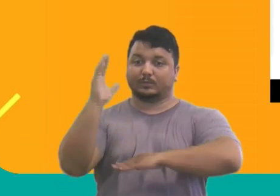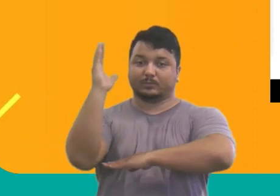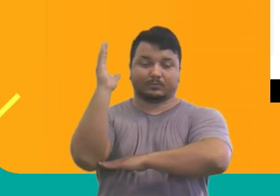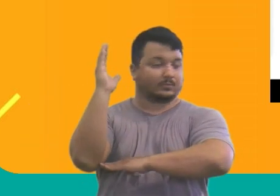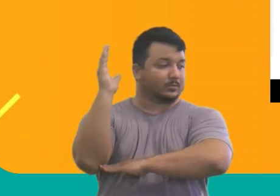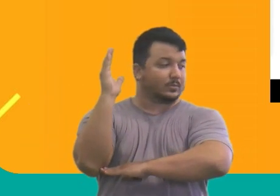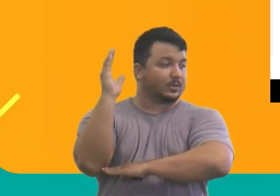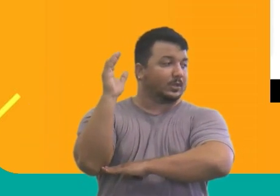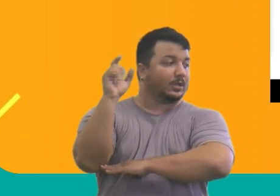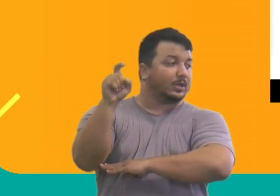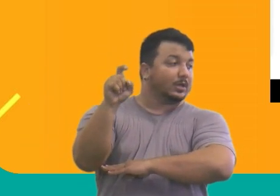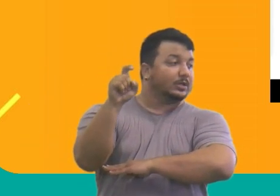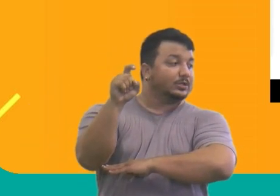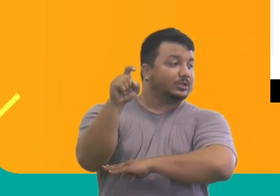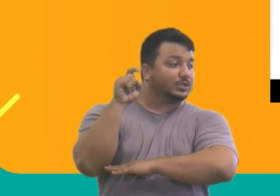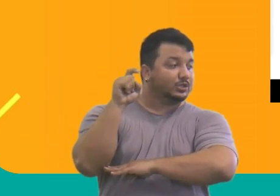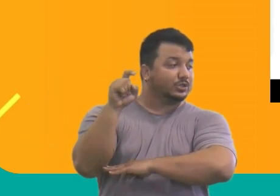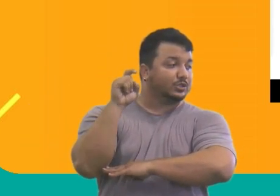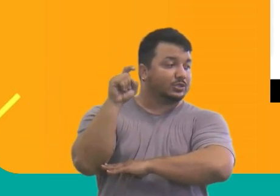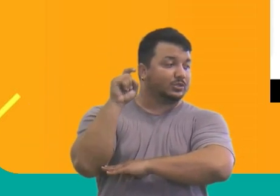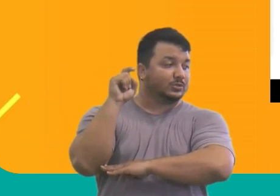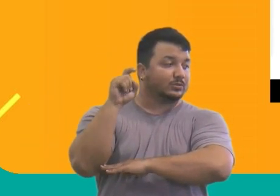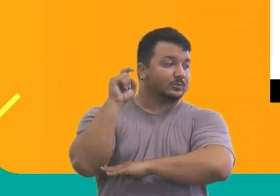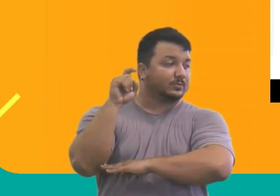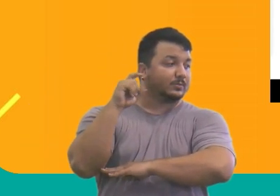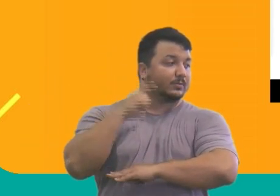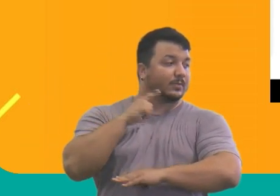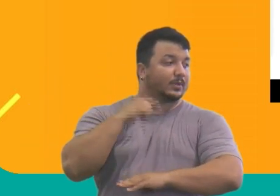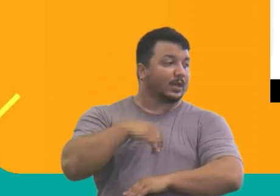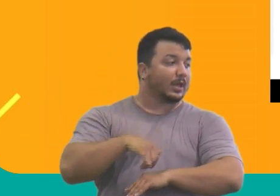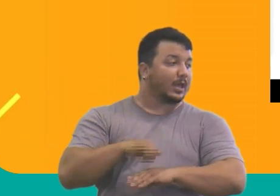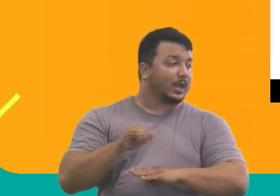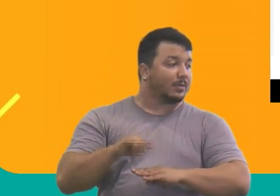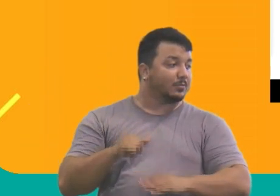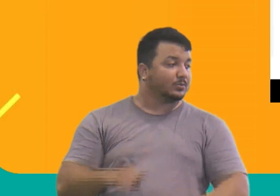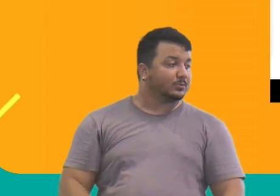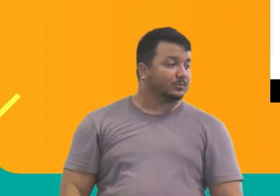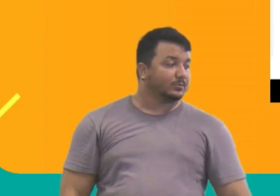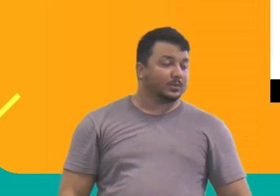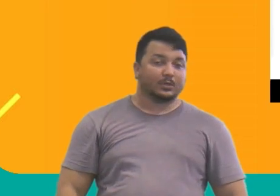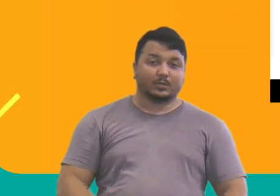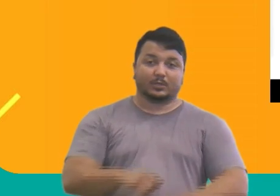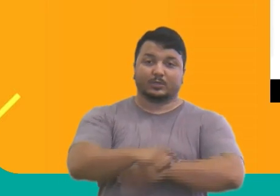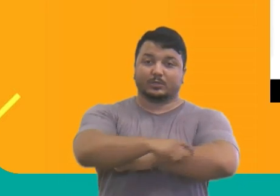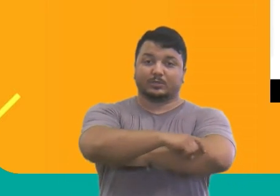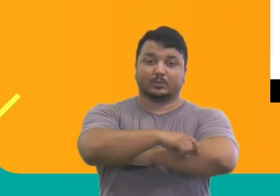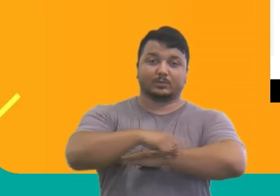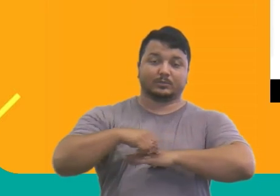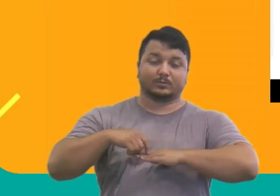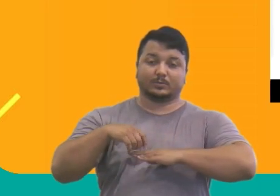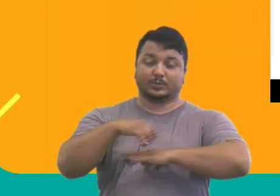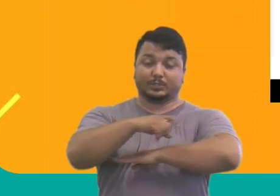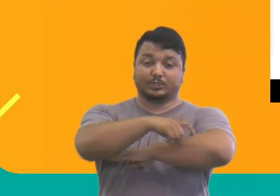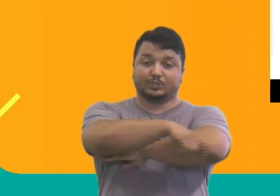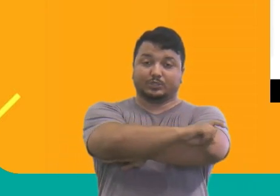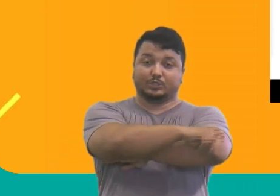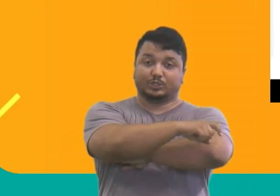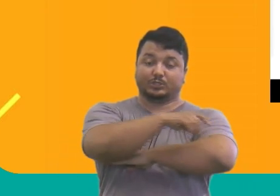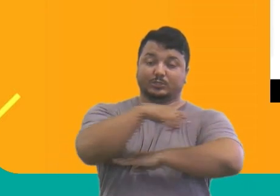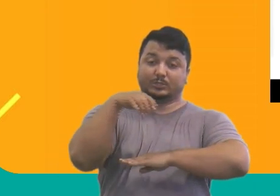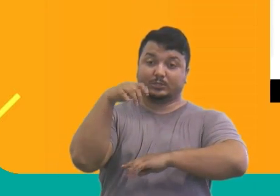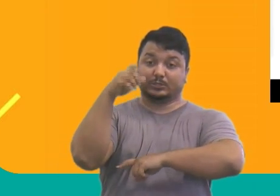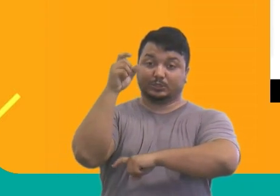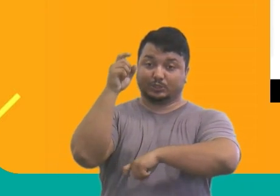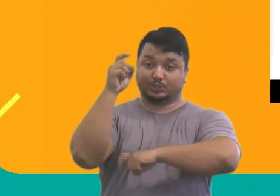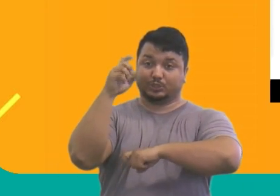a concentração em miligrama por litro. No meu eixo Y, estão as unidades arbitrárias. O cara marcou em